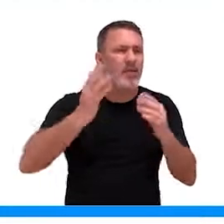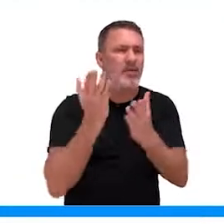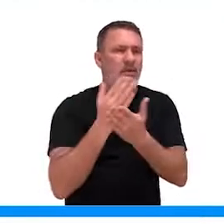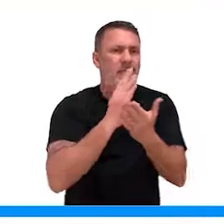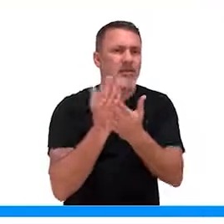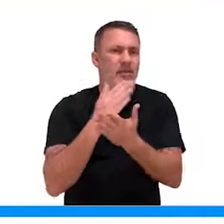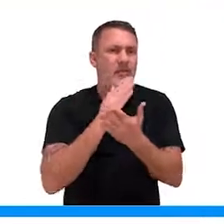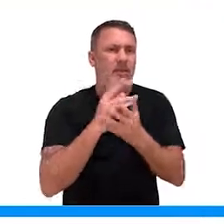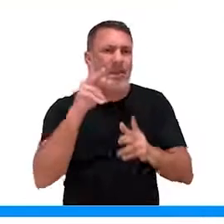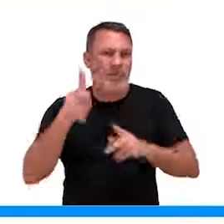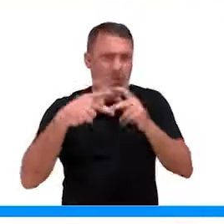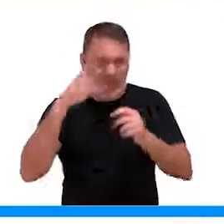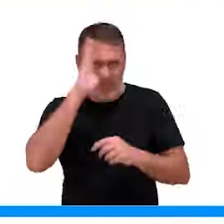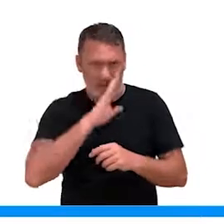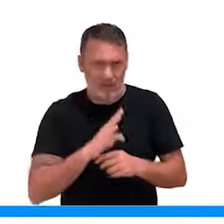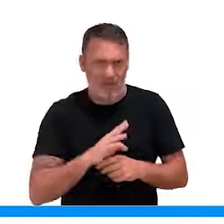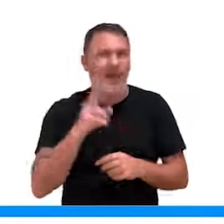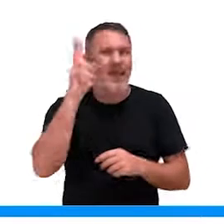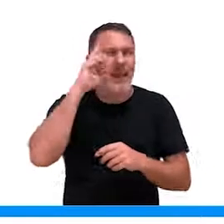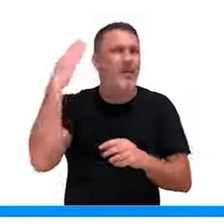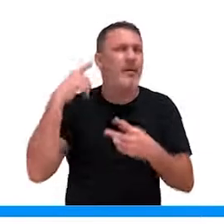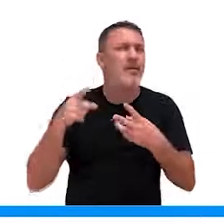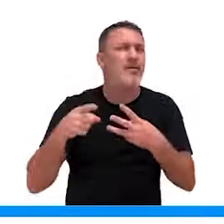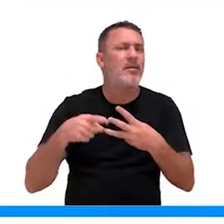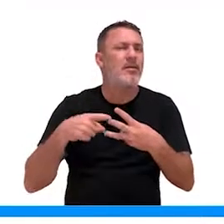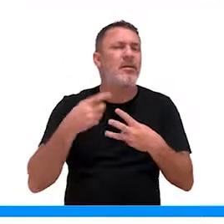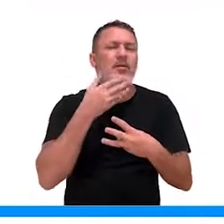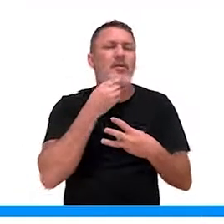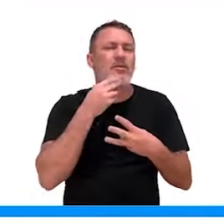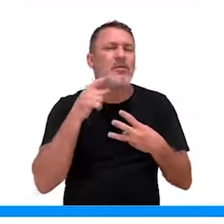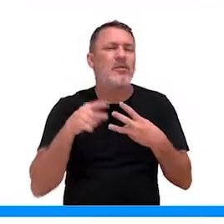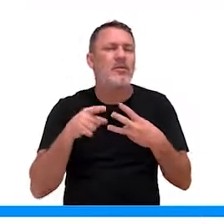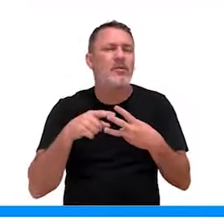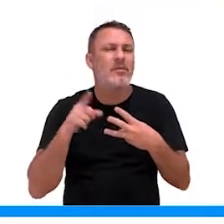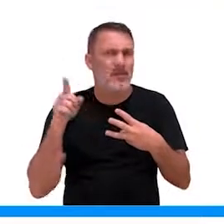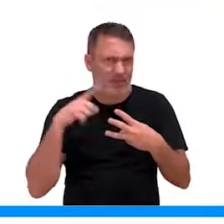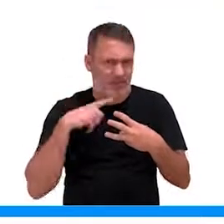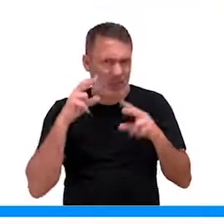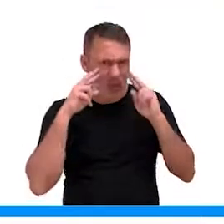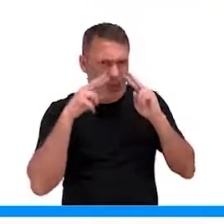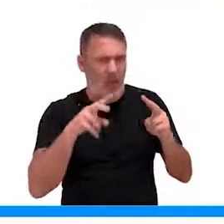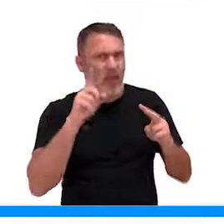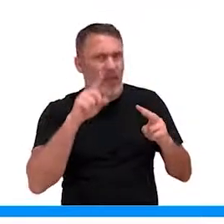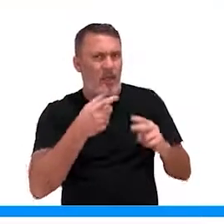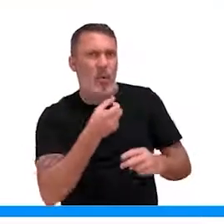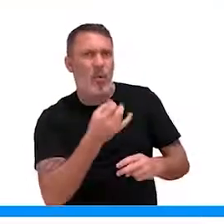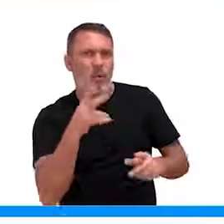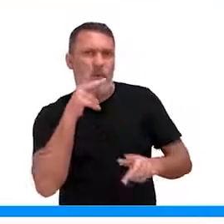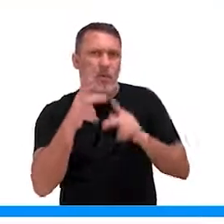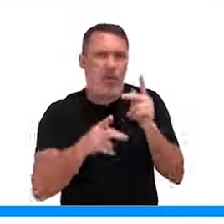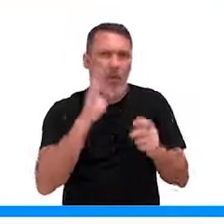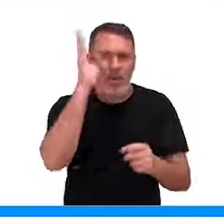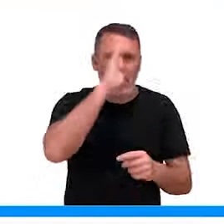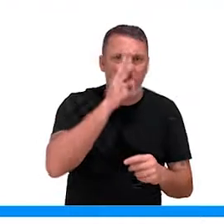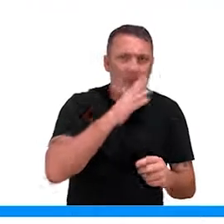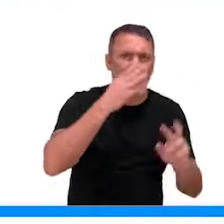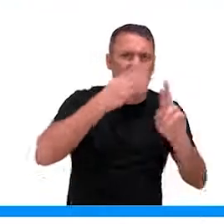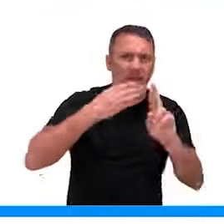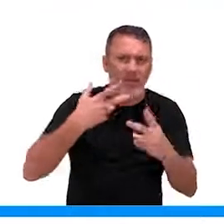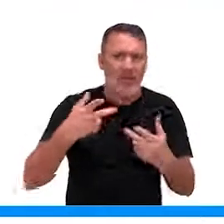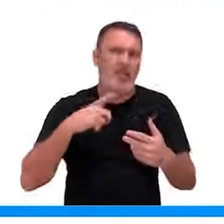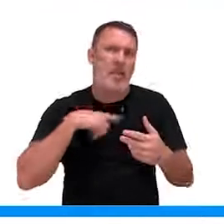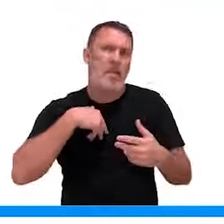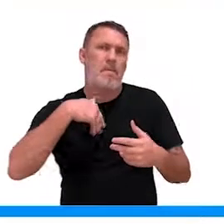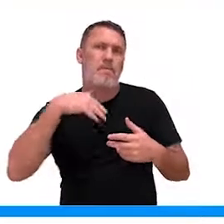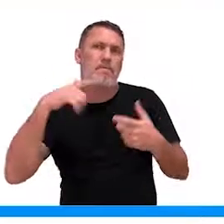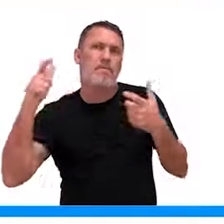população brasileira. O trabalho, a regionalização de Pedro Geiger, ela teve um aspecto, de fato, demográfico em relação a uma área ser mais